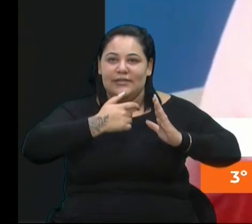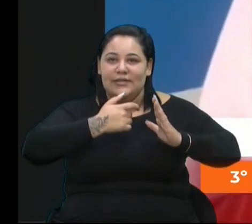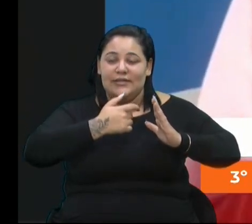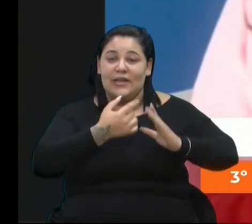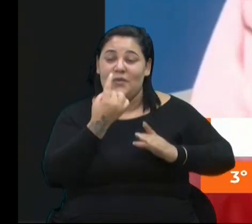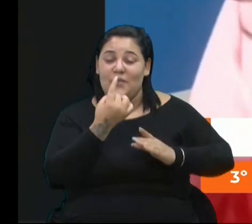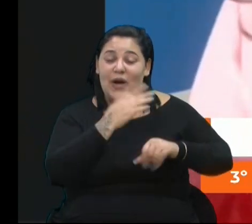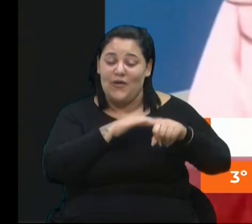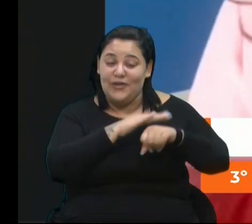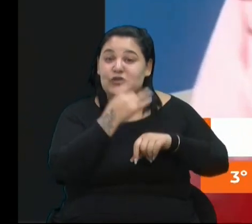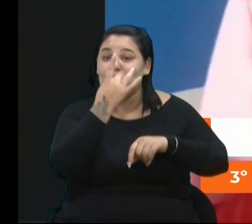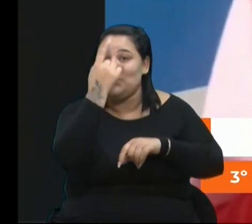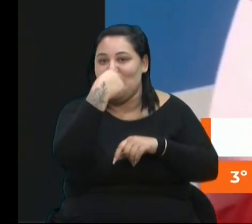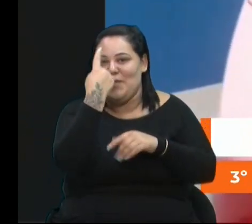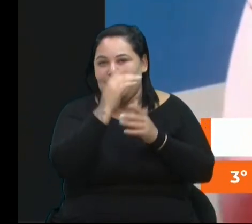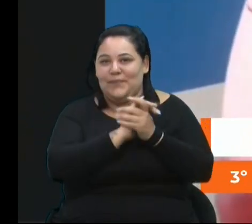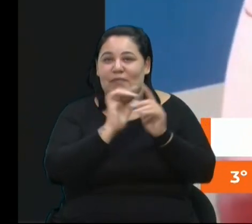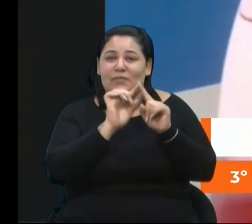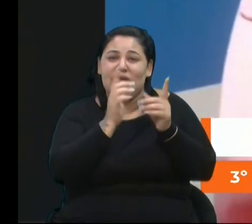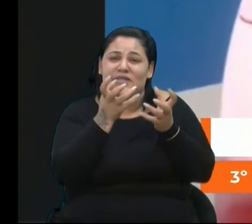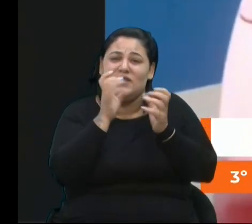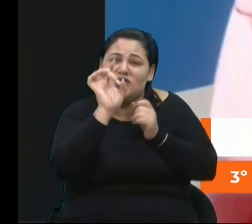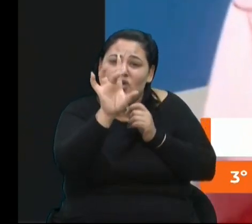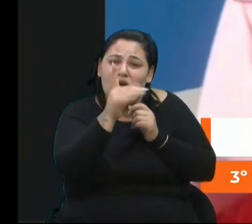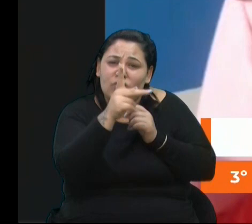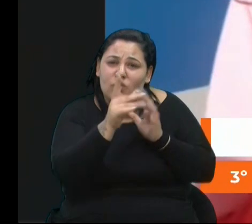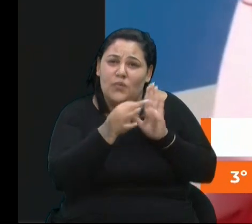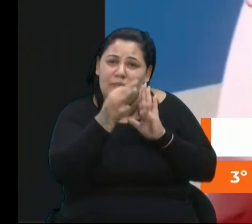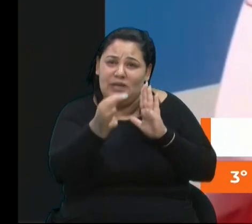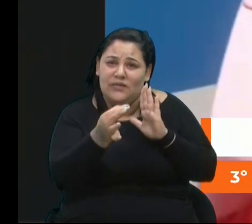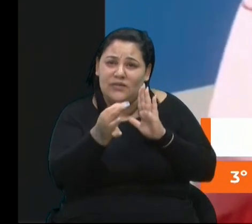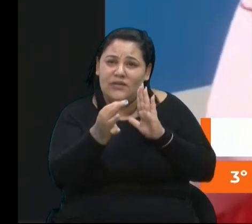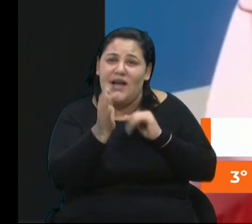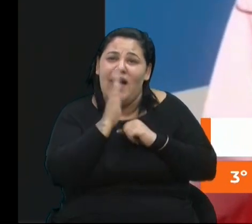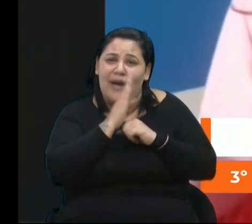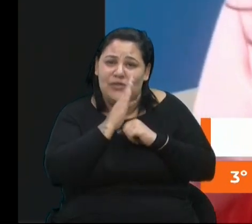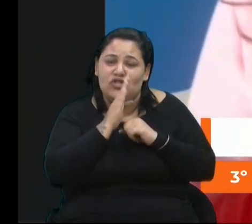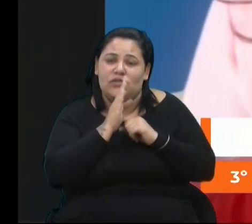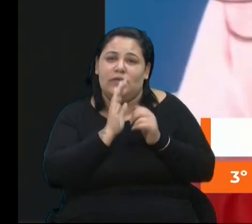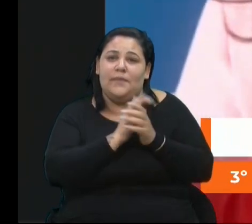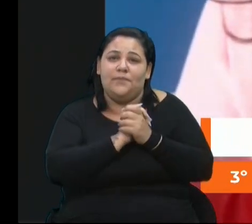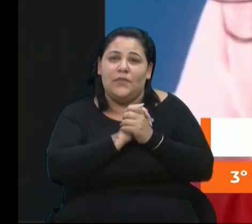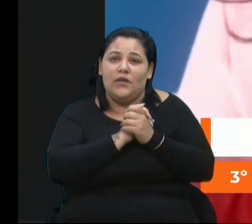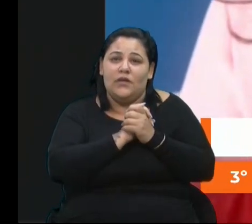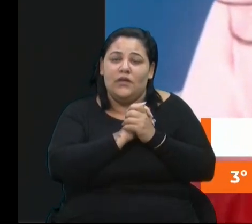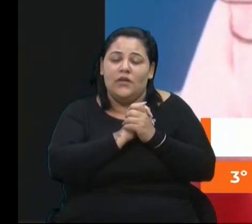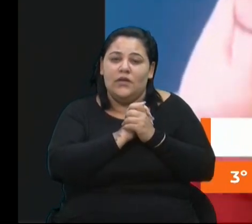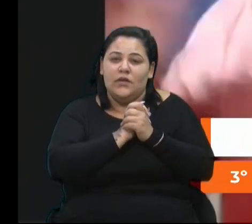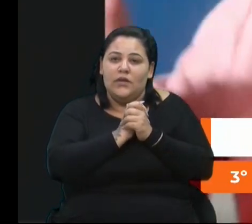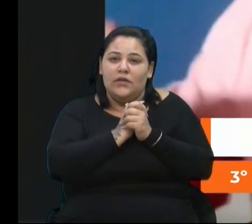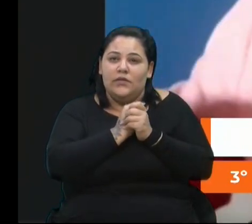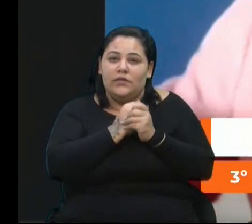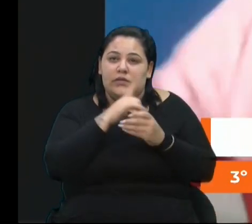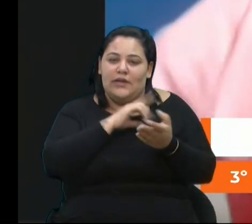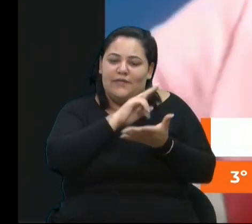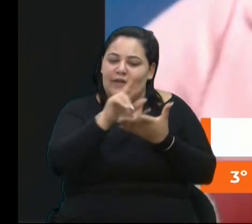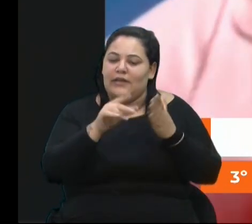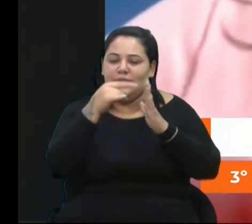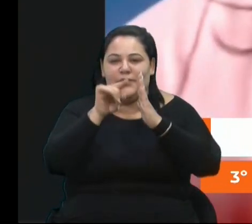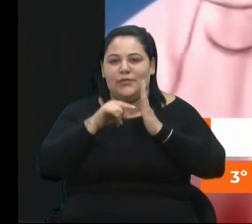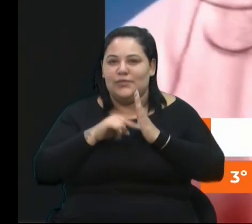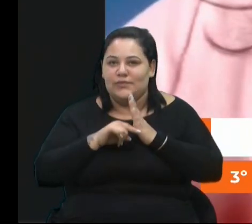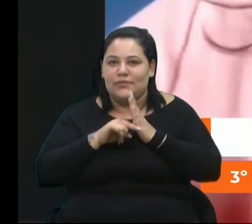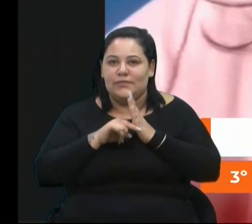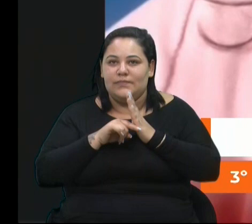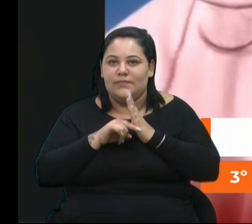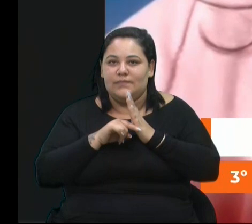aqui, tá? Mas eu queria só a tua opinião sobre isso. Mas é rapidinho. Mas vamos lá. Tem vários questionamentos, mas aí